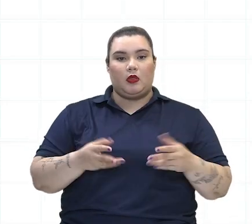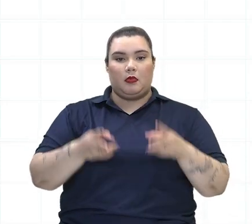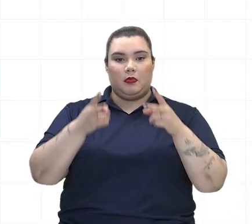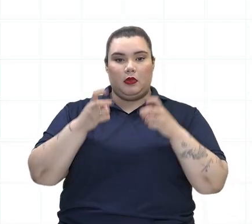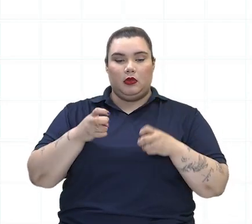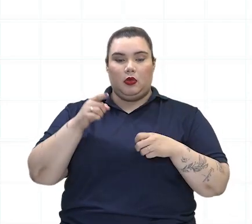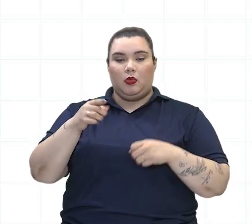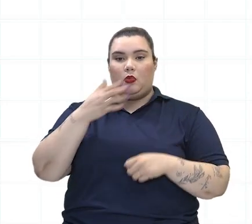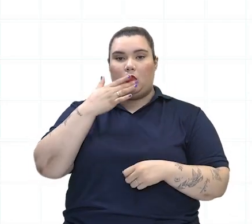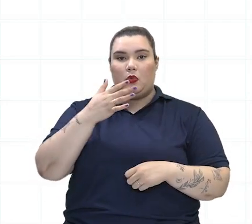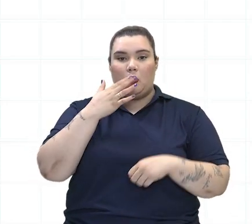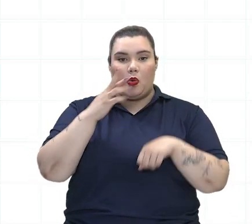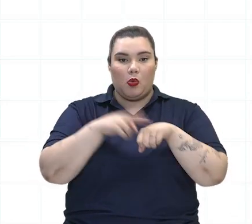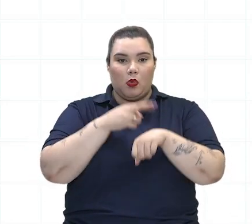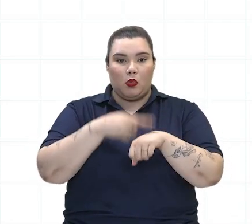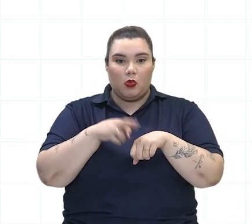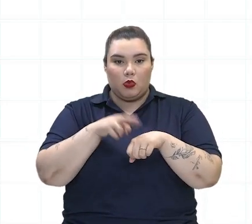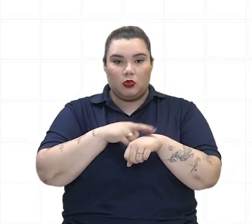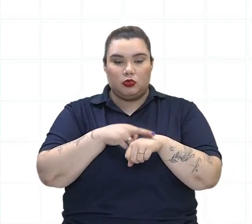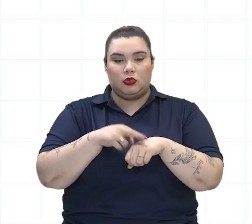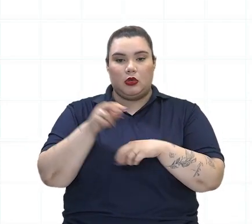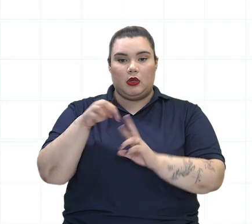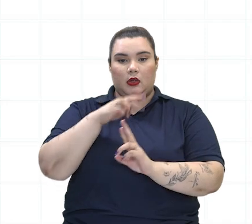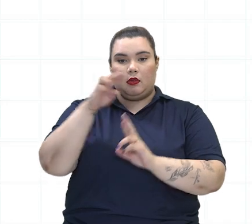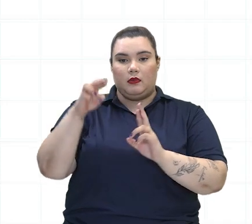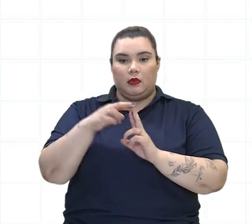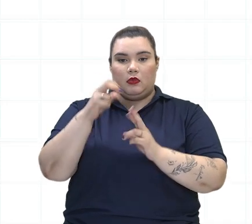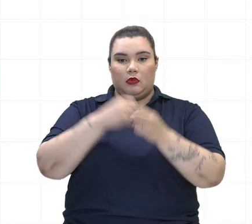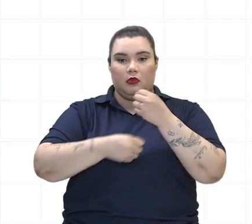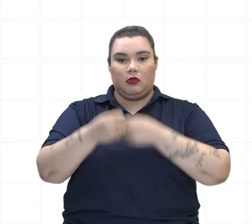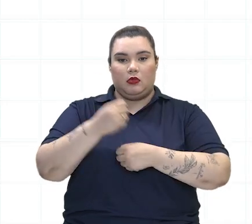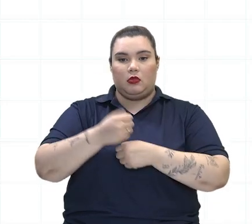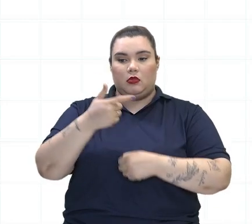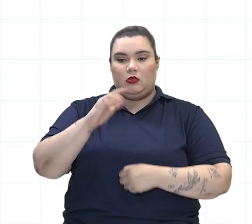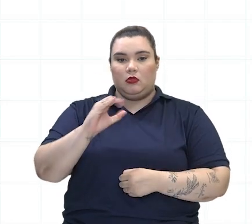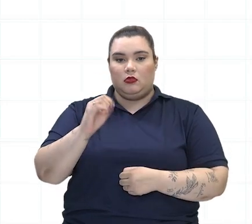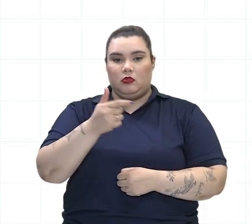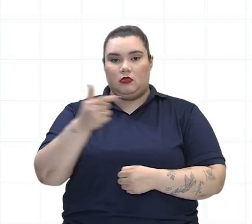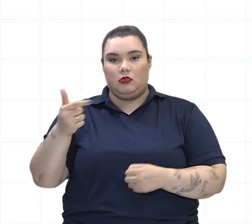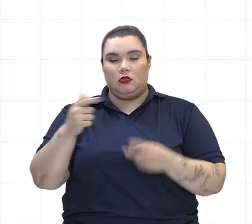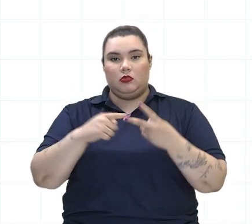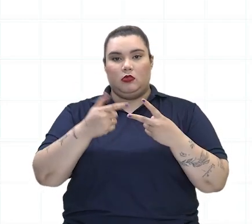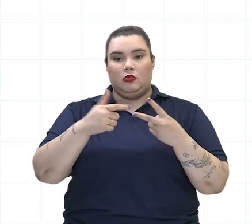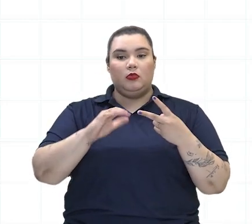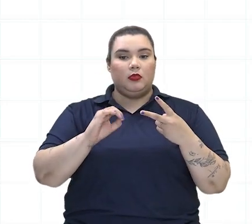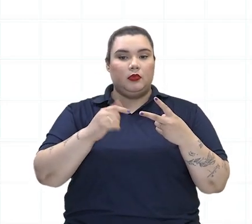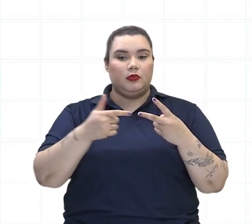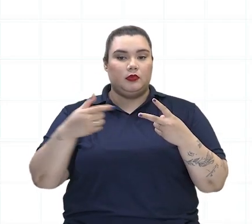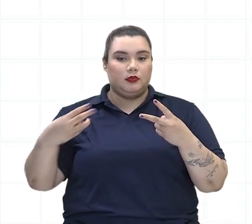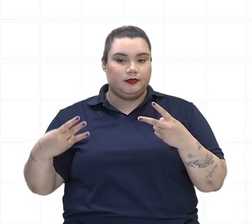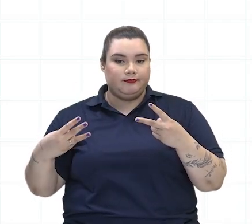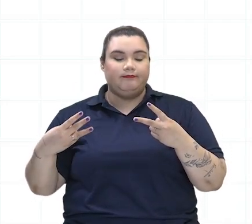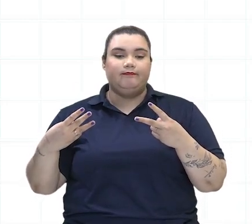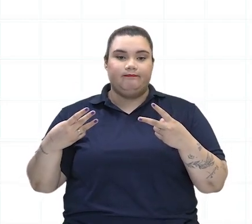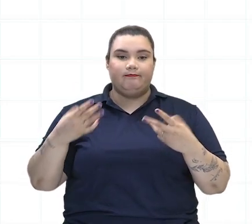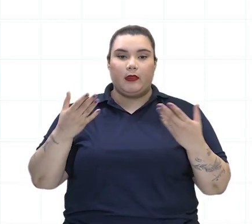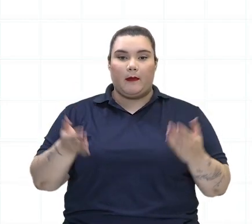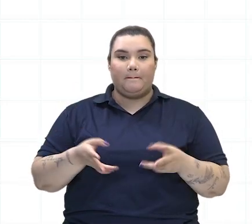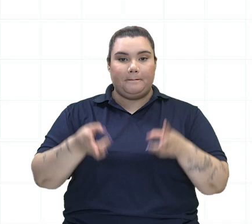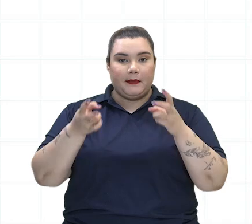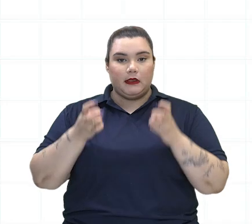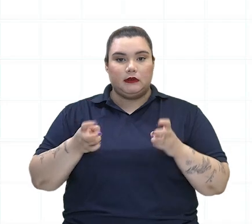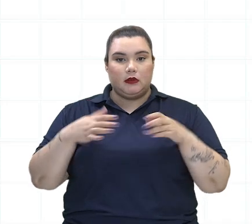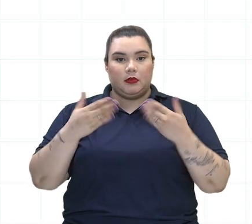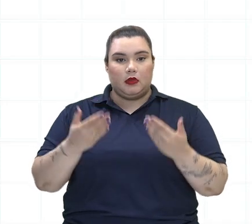aparece já é referente aos anos de 2022 e 2023. A gente percebe, então, que o estado do Amazonas ele